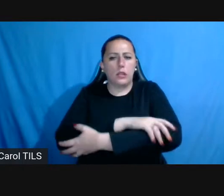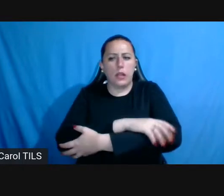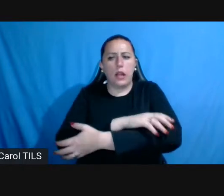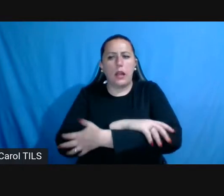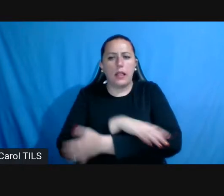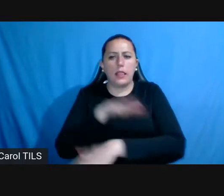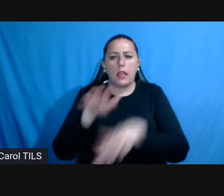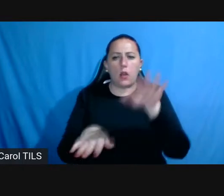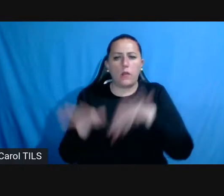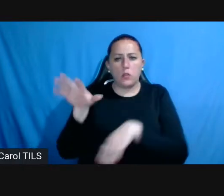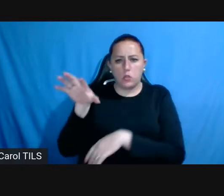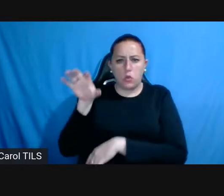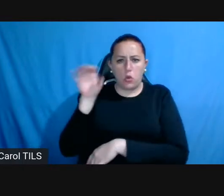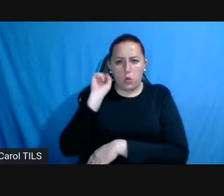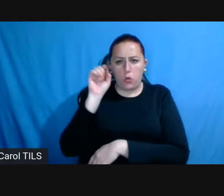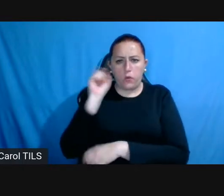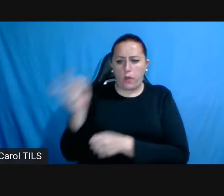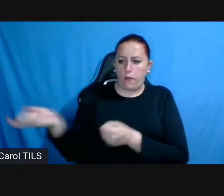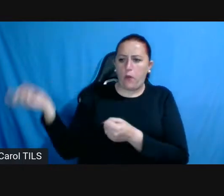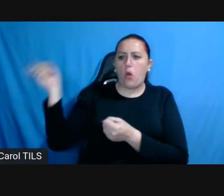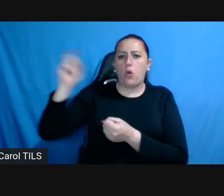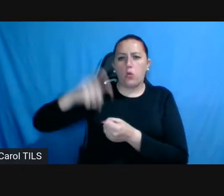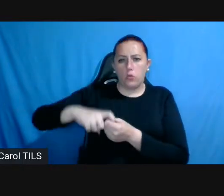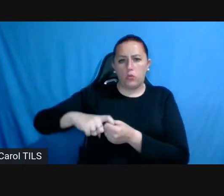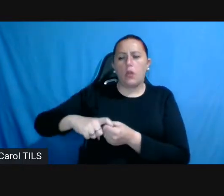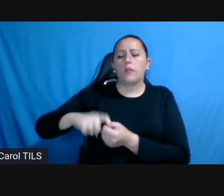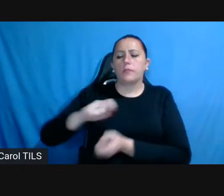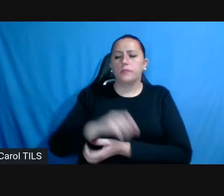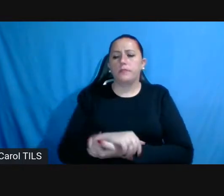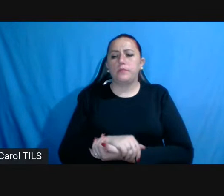enquanto ele reconecta e busca